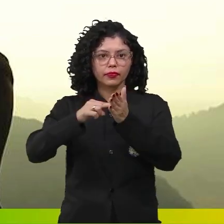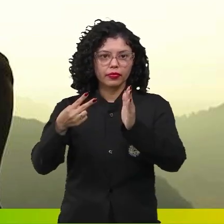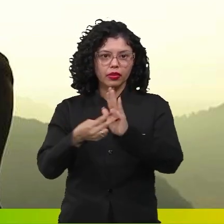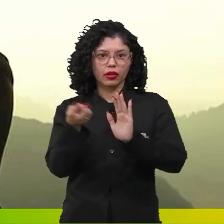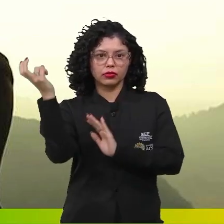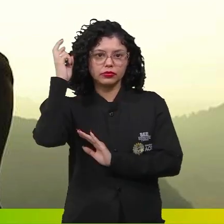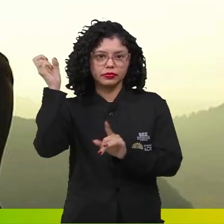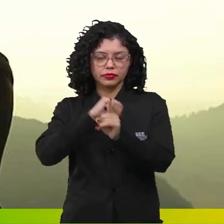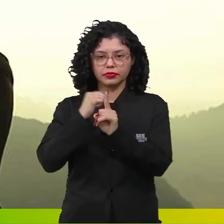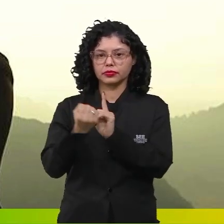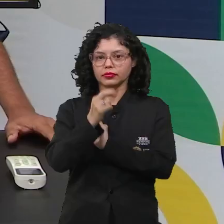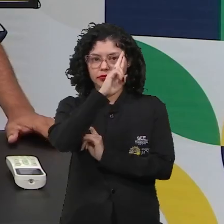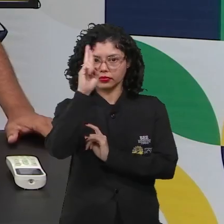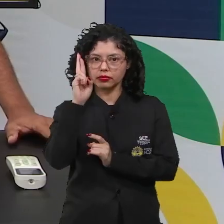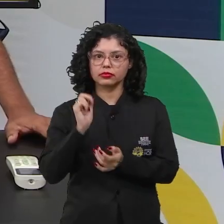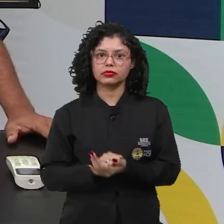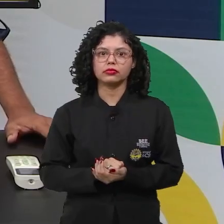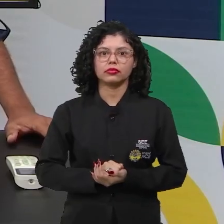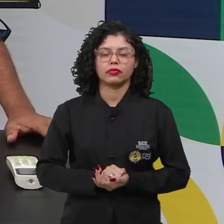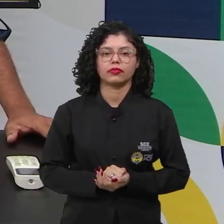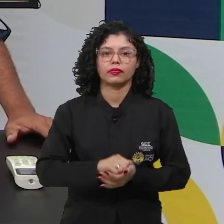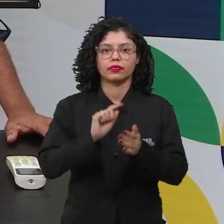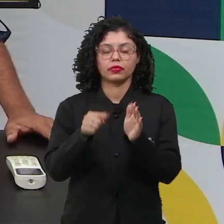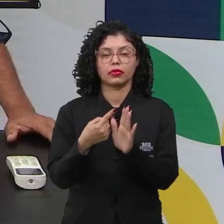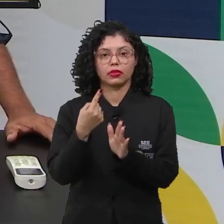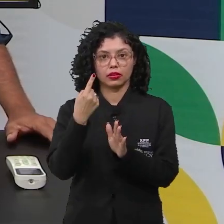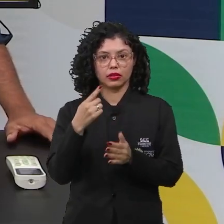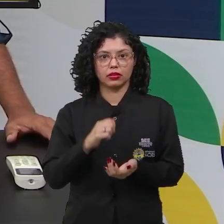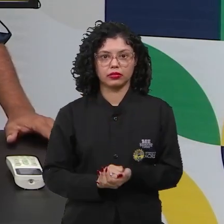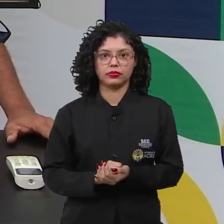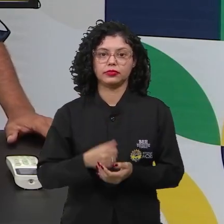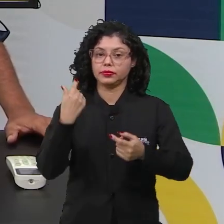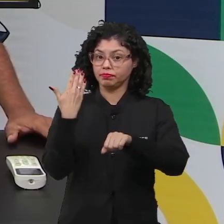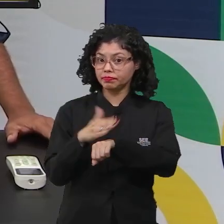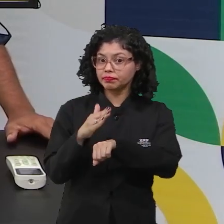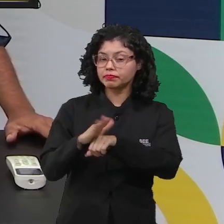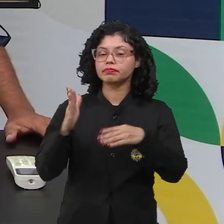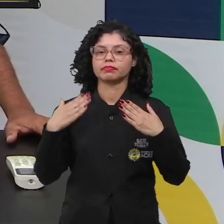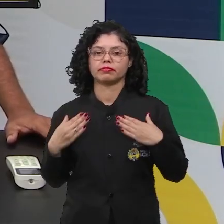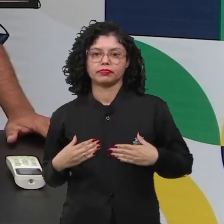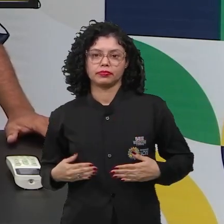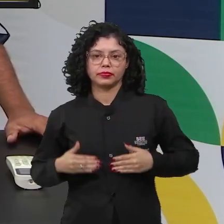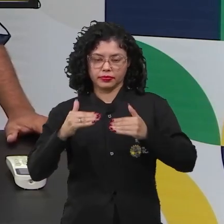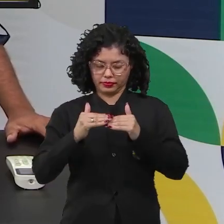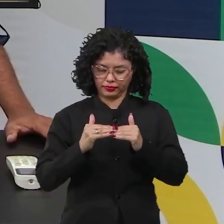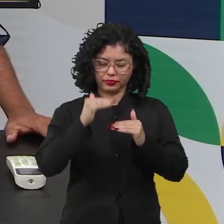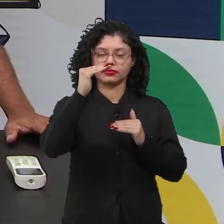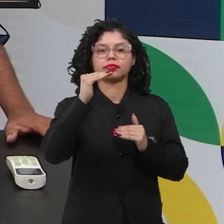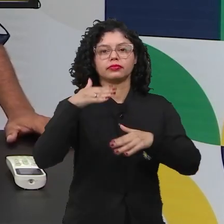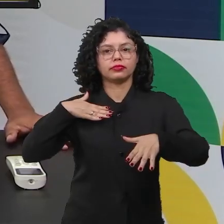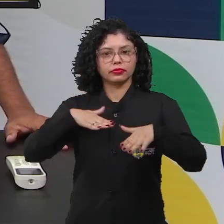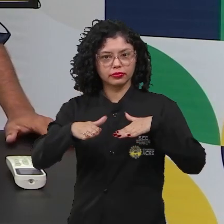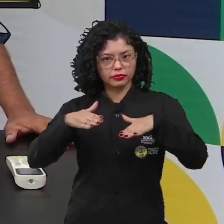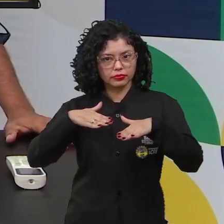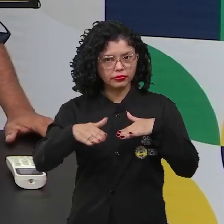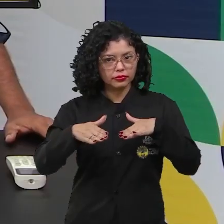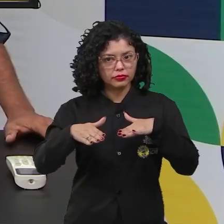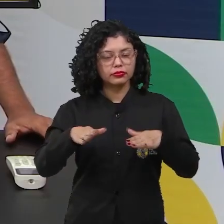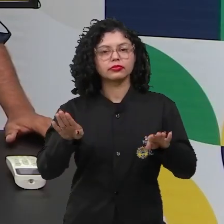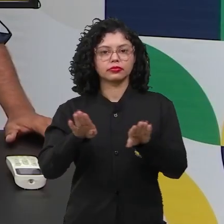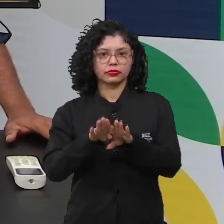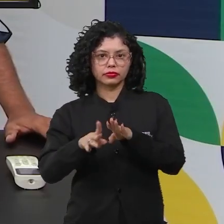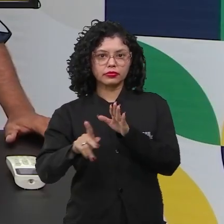significados culturais, sociais e históricos. Então, primeiro adendo, prática corporal vai além da movimentação, da dinâmica